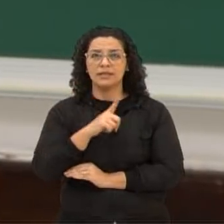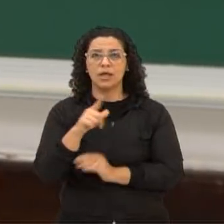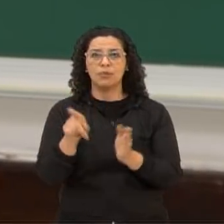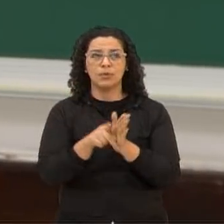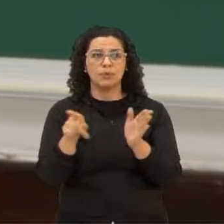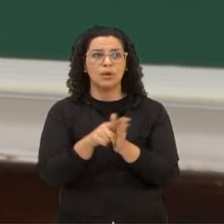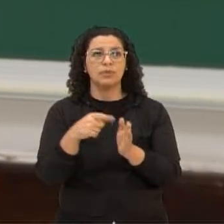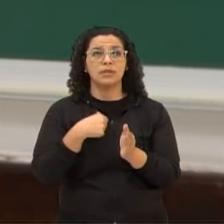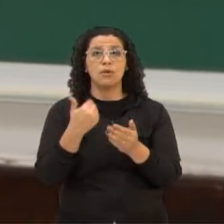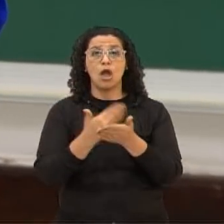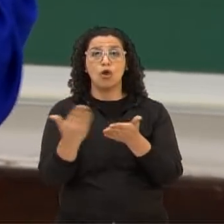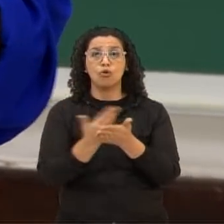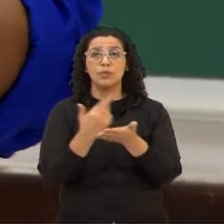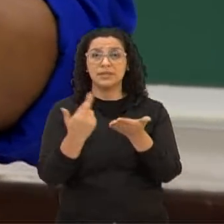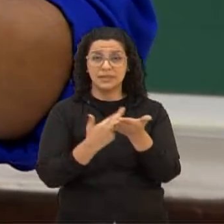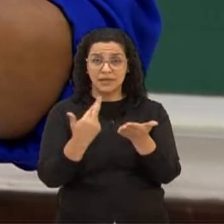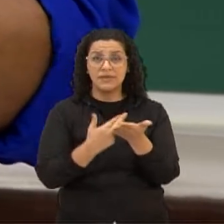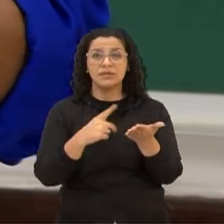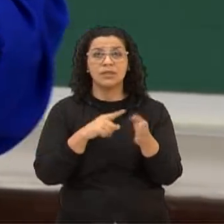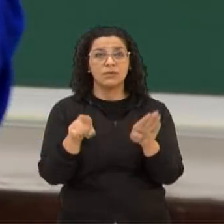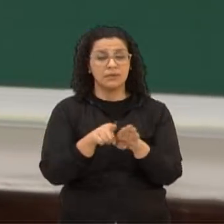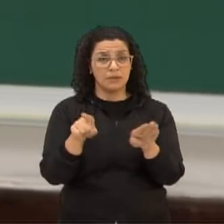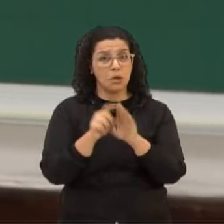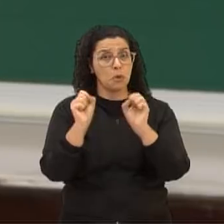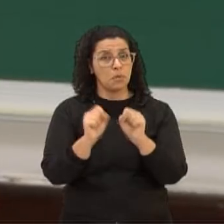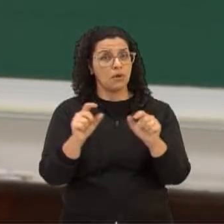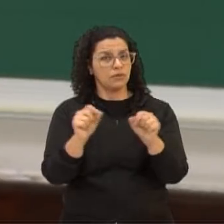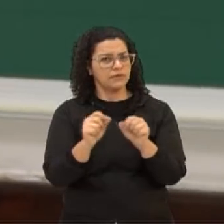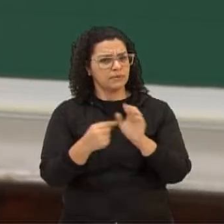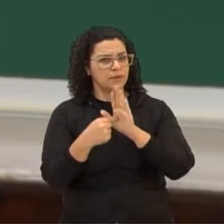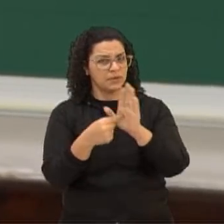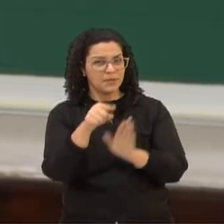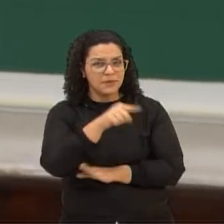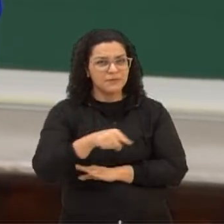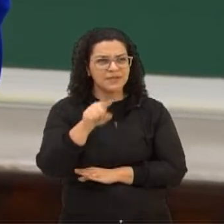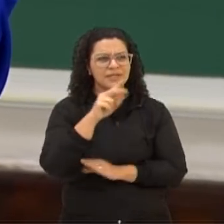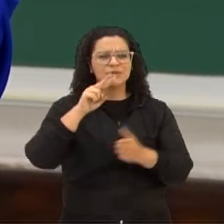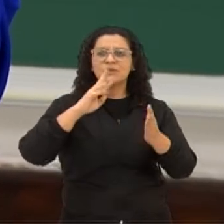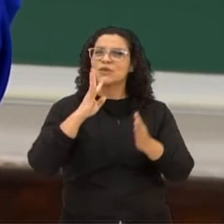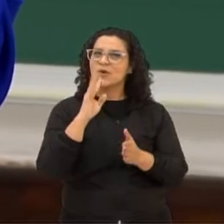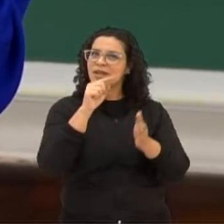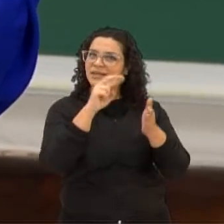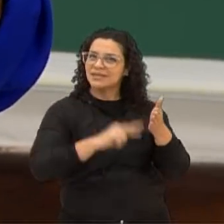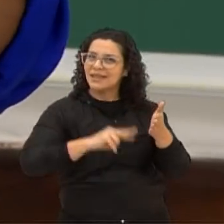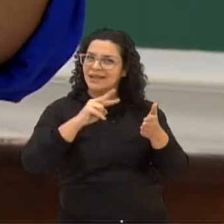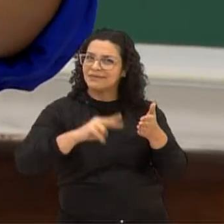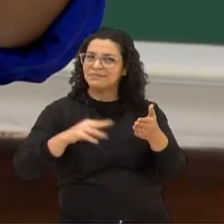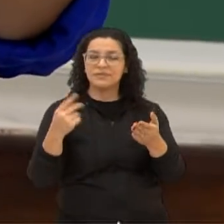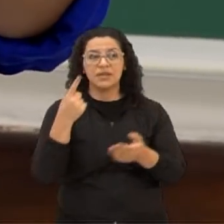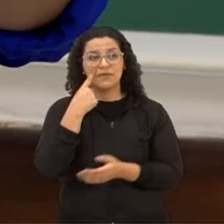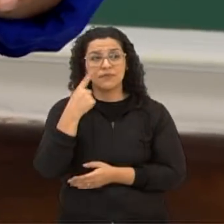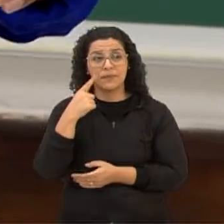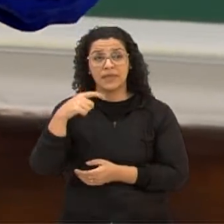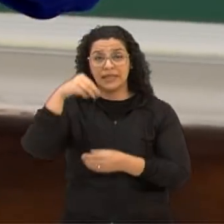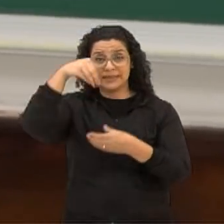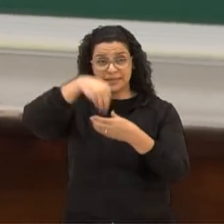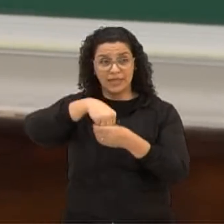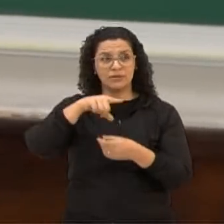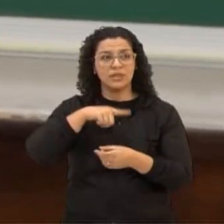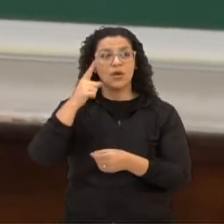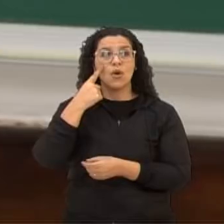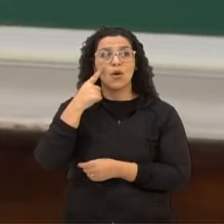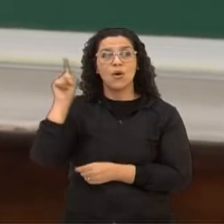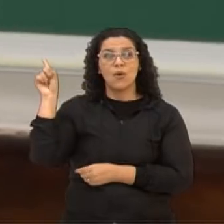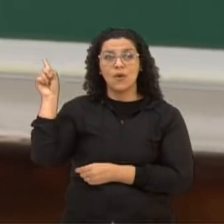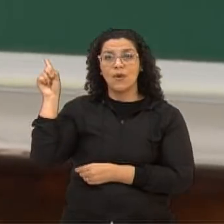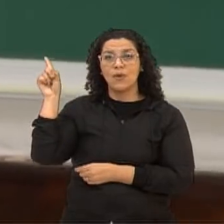minhas edições, que eu posso fazer, então, trazer aqui para vocês conhecerem um pouco. Inclusive, nele, esse aqui é muito